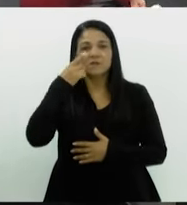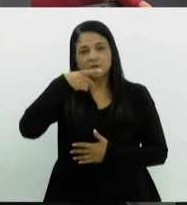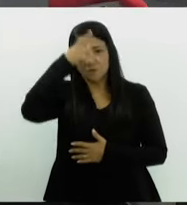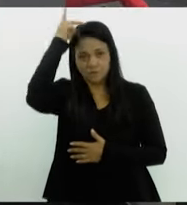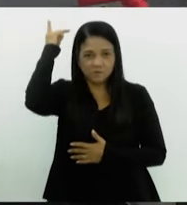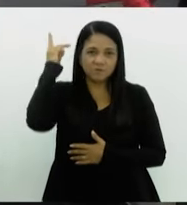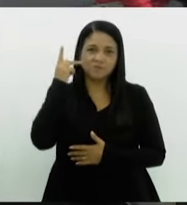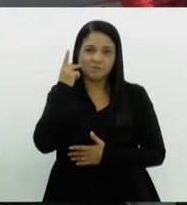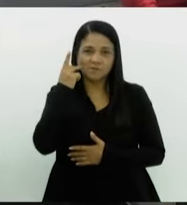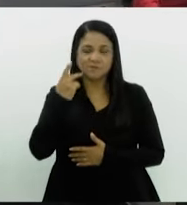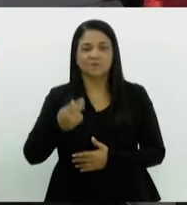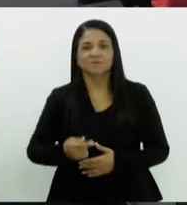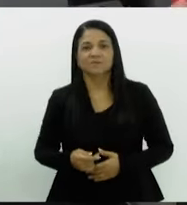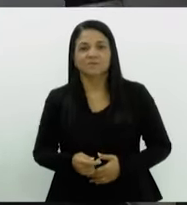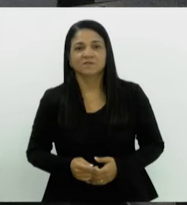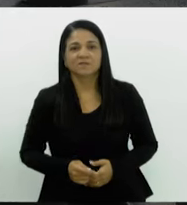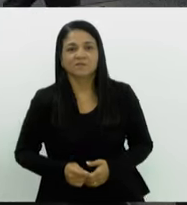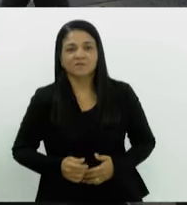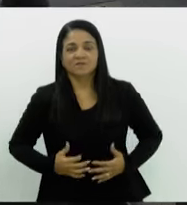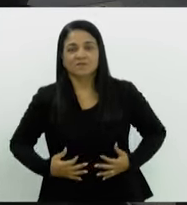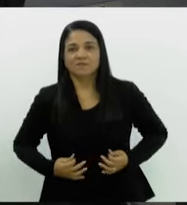Paulo.